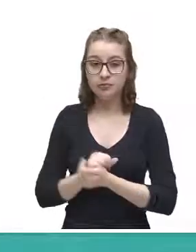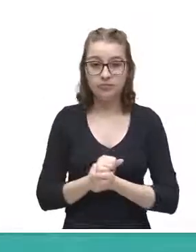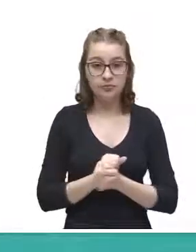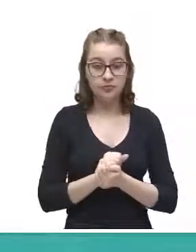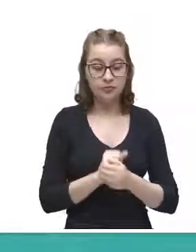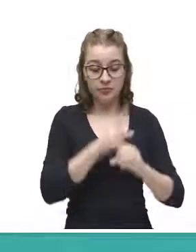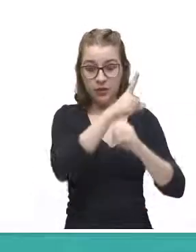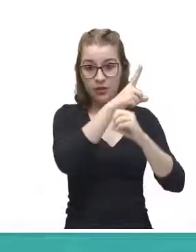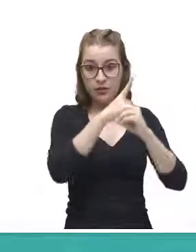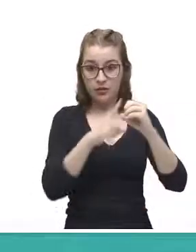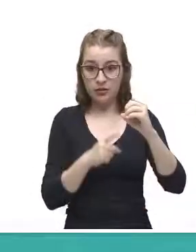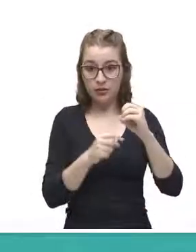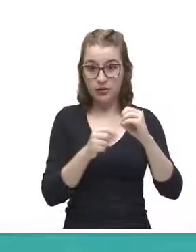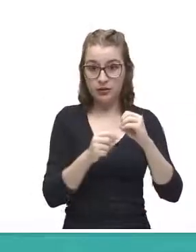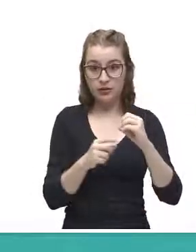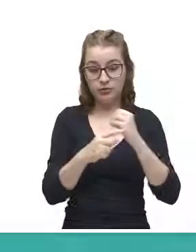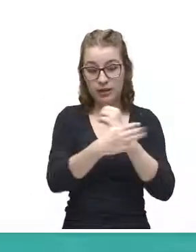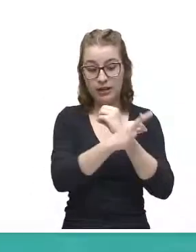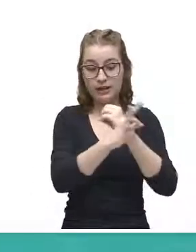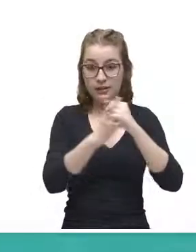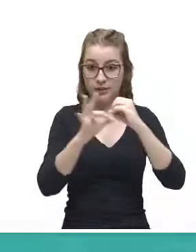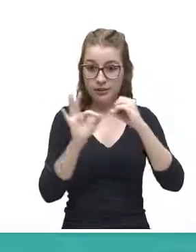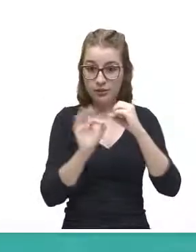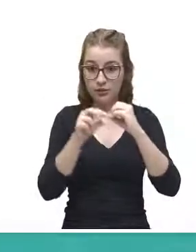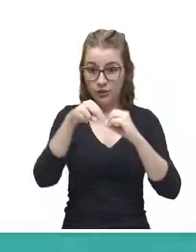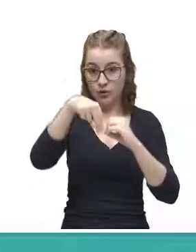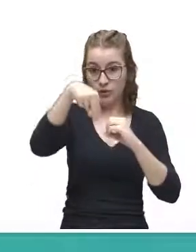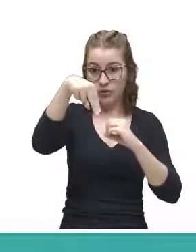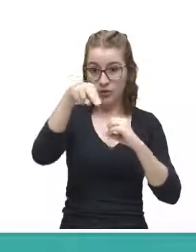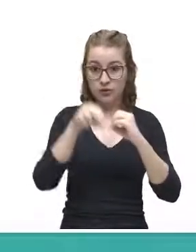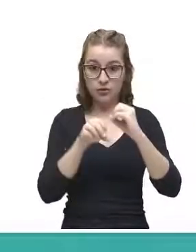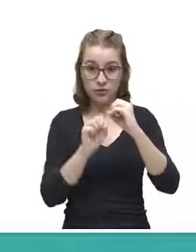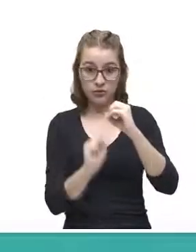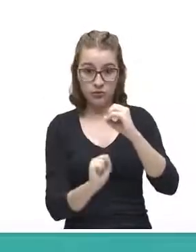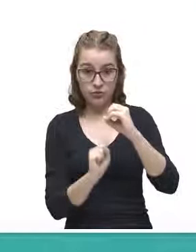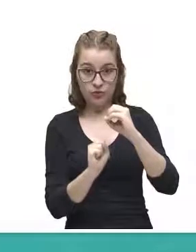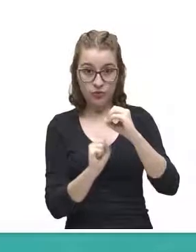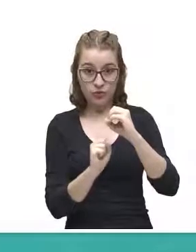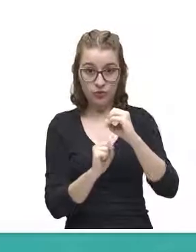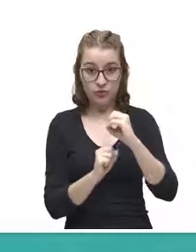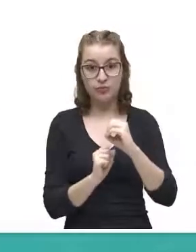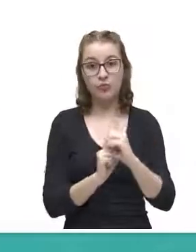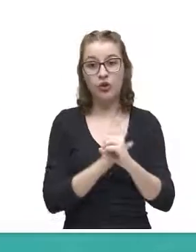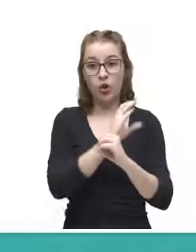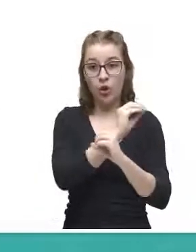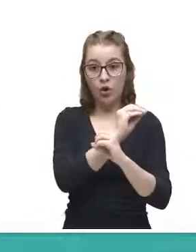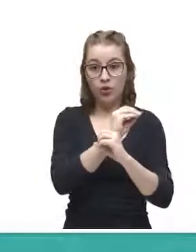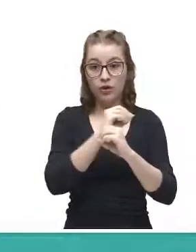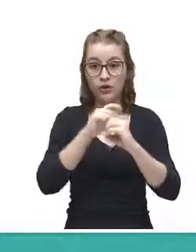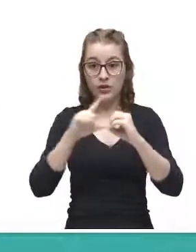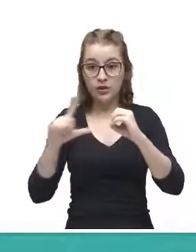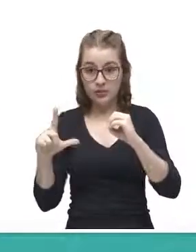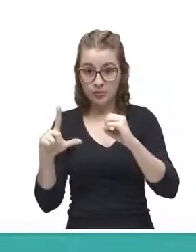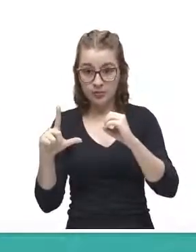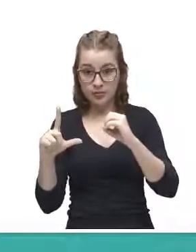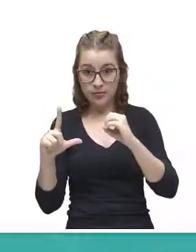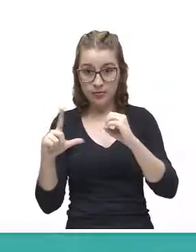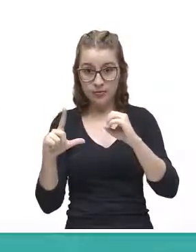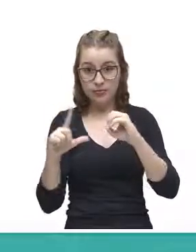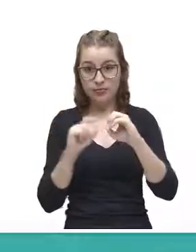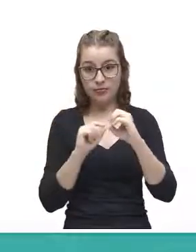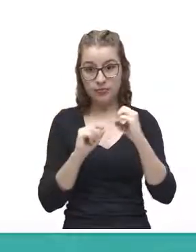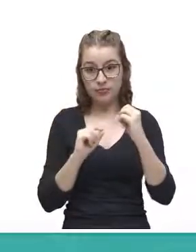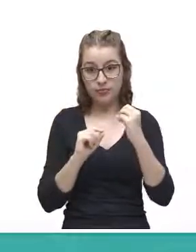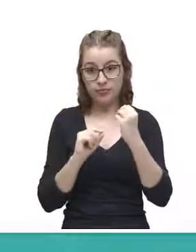e o polo norte, e esse movimento que a Terra faz de oeste para leste, tá? Não esqueçam, vai ser